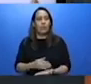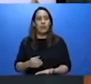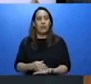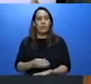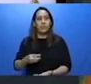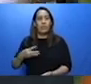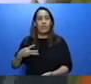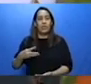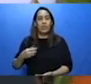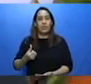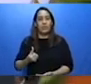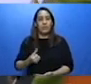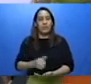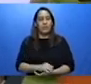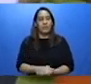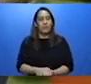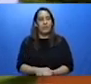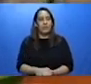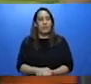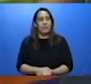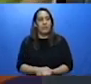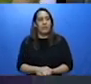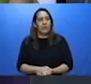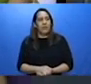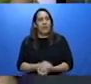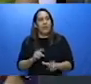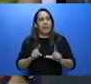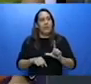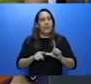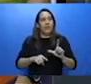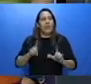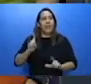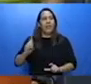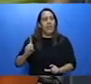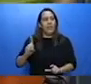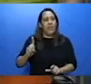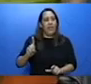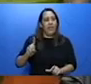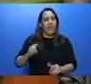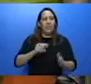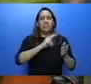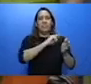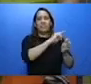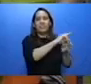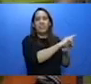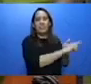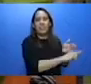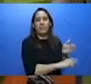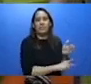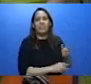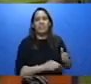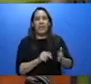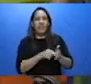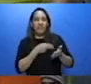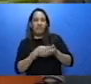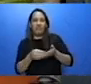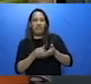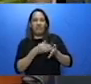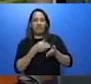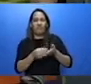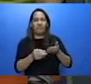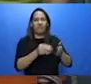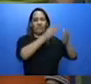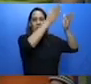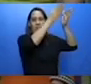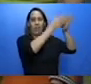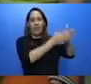Página 36. D. Tipo rabiscar paredes com canetinhas coloridas, enfiar nossas